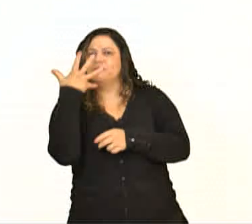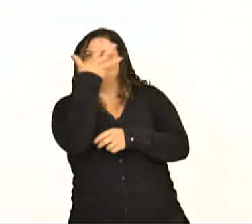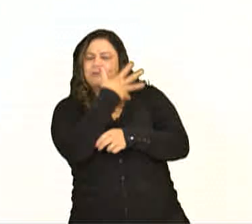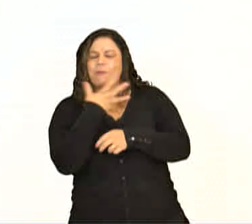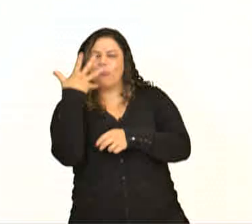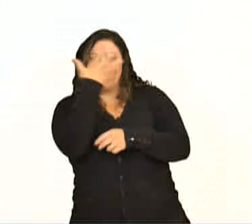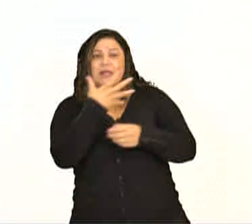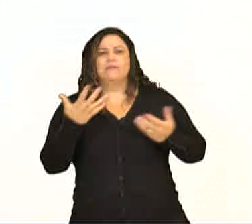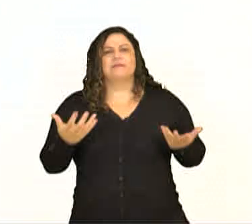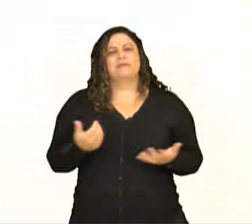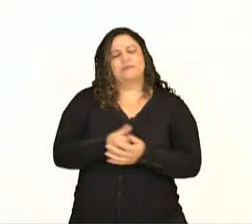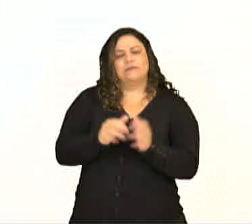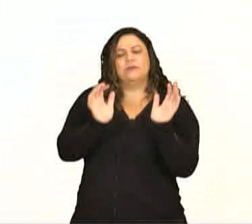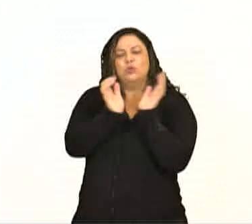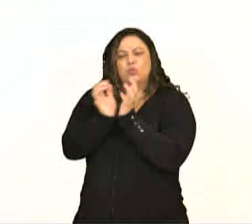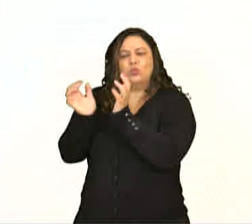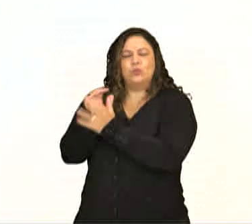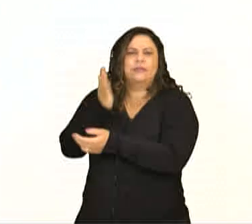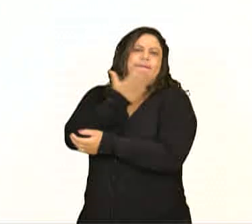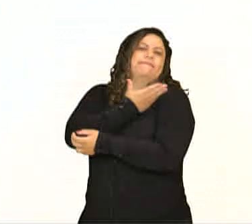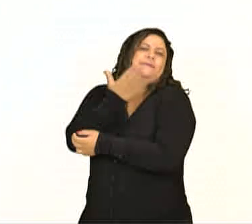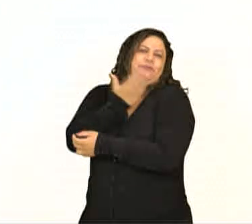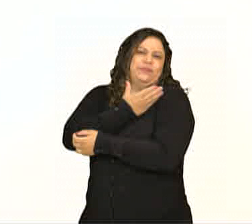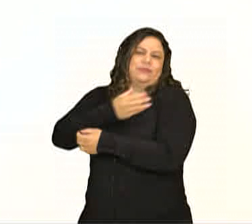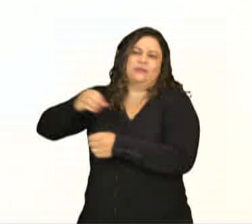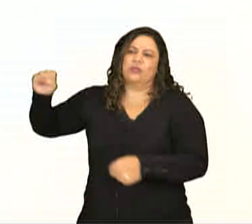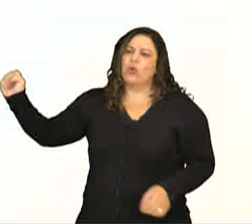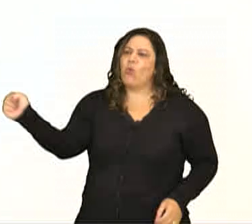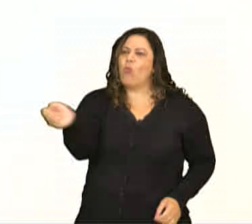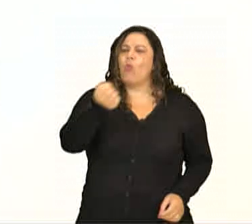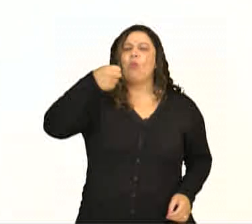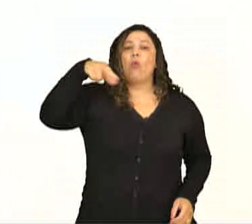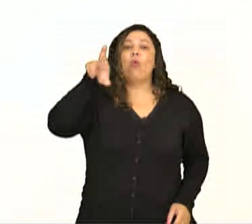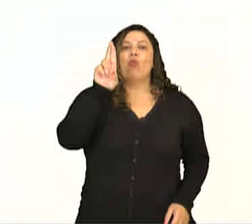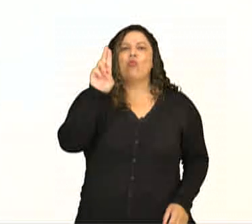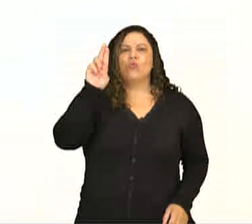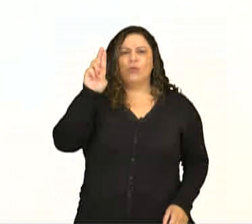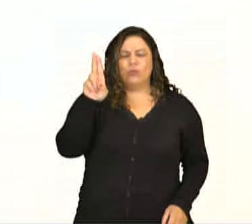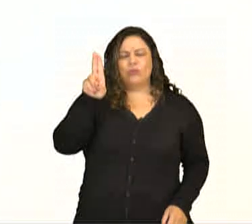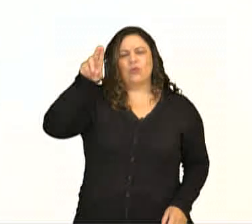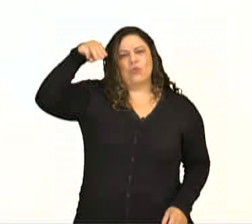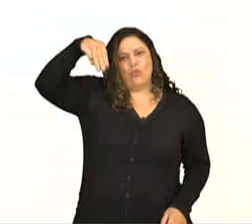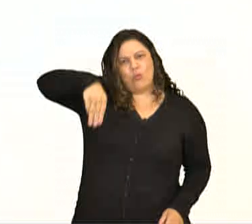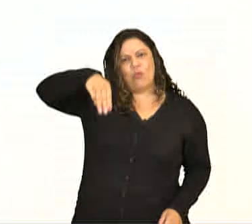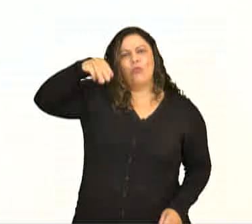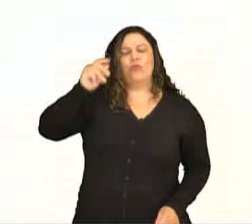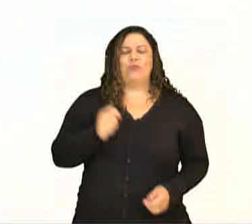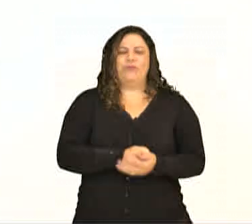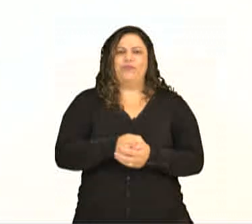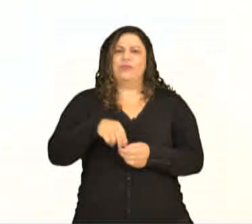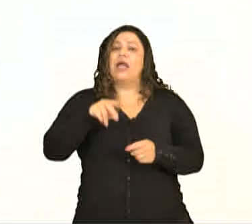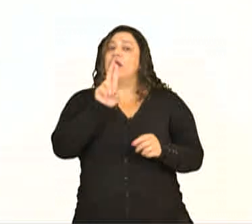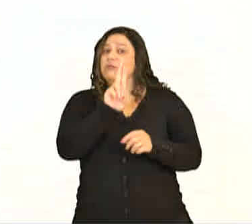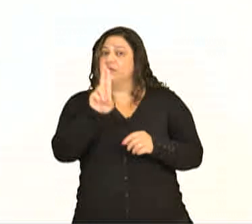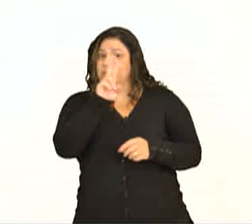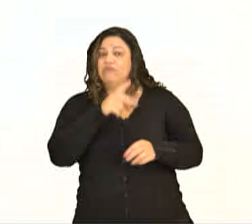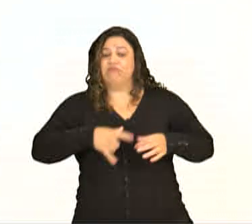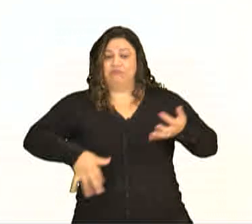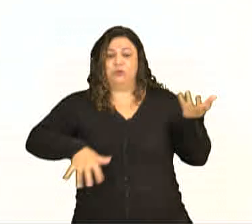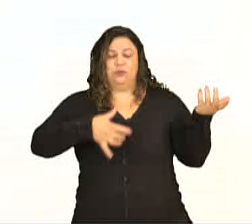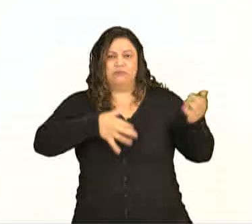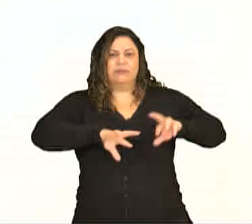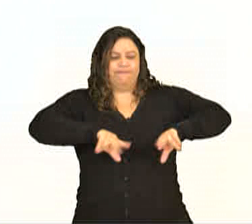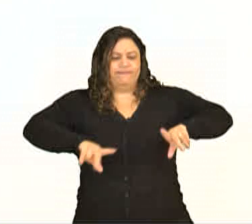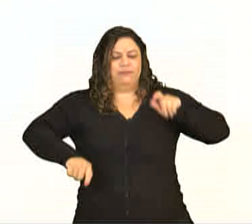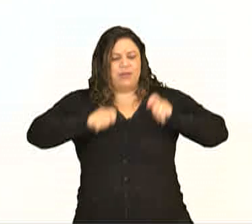afro-cubano. Um grupo de amigos, uma garrafa de rum e alguns instrumentos de percussão. São os únicos elementos necessários para